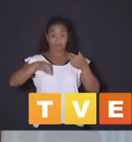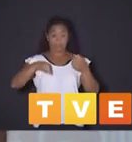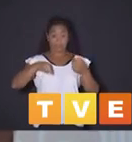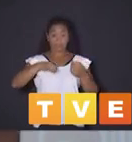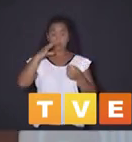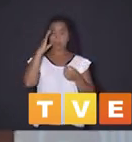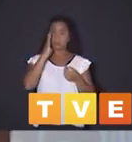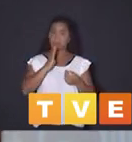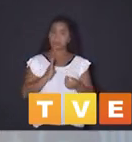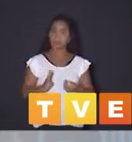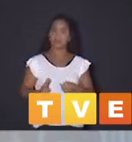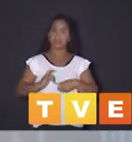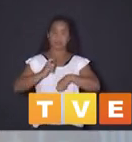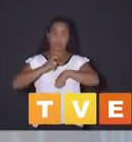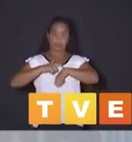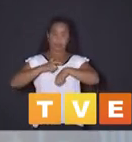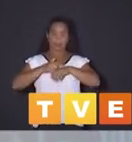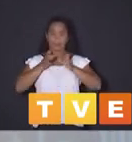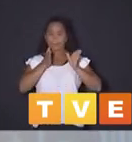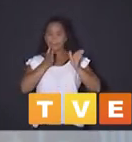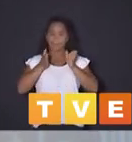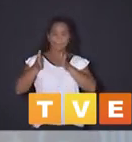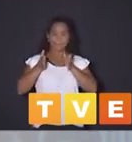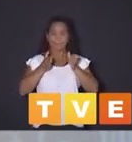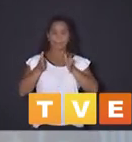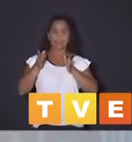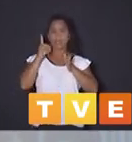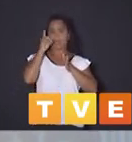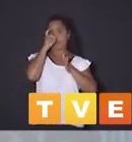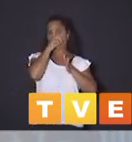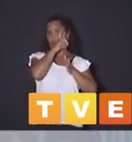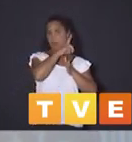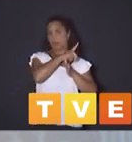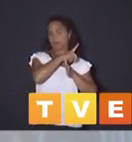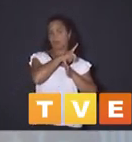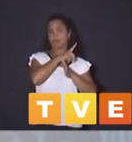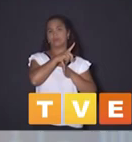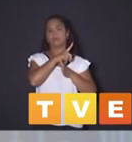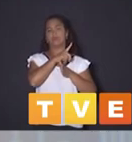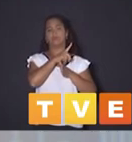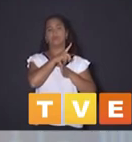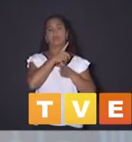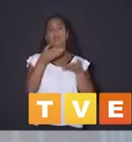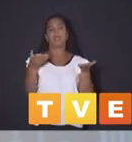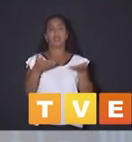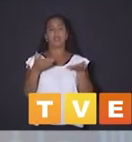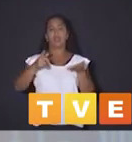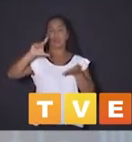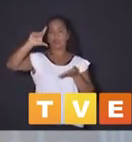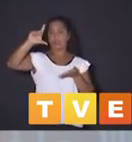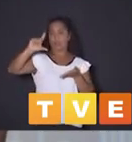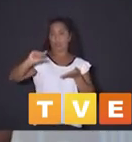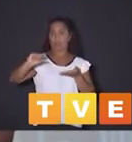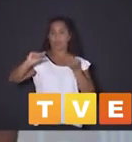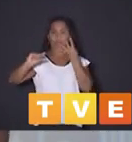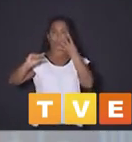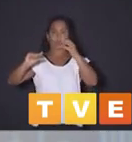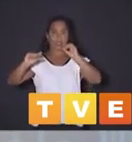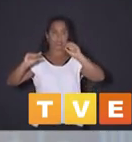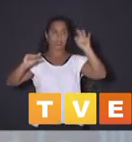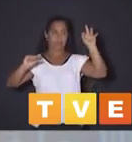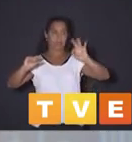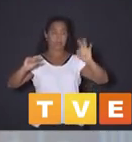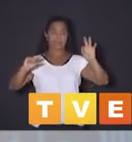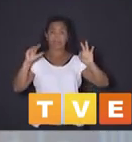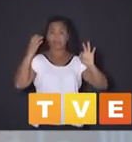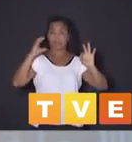por um período complicado porque a gente teve agora uma redução de mais de 40% no orçamento de ciência e tecnologia